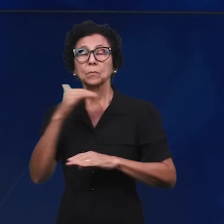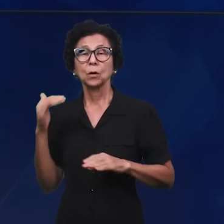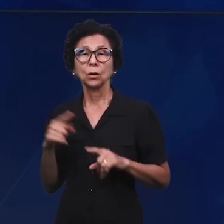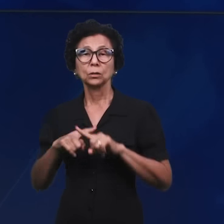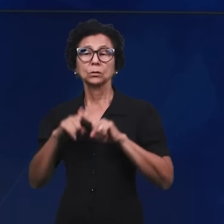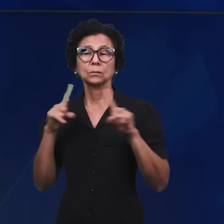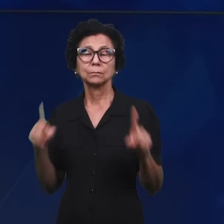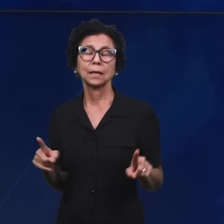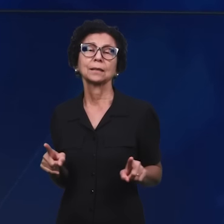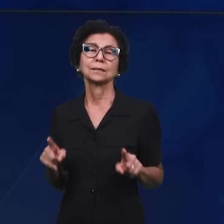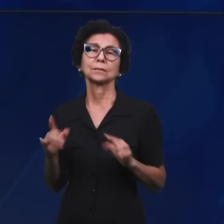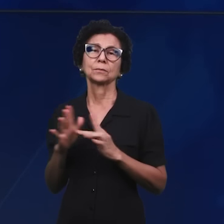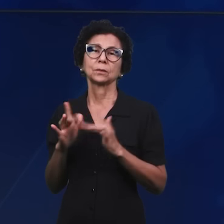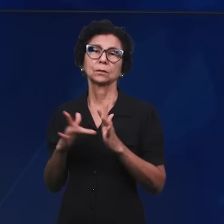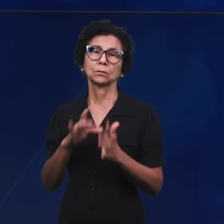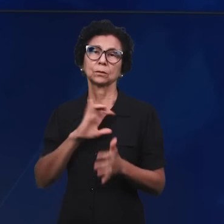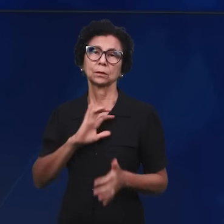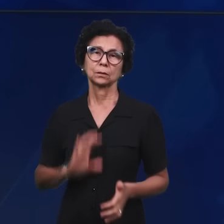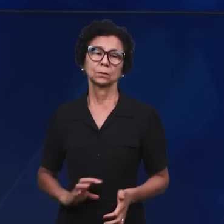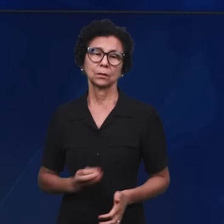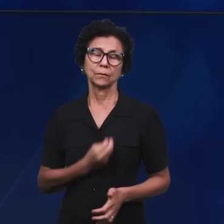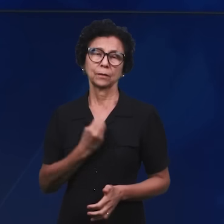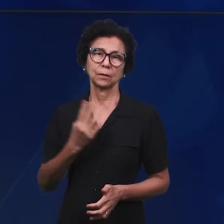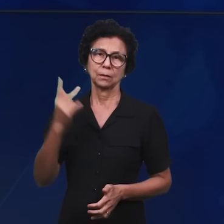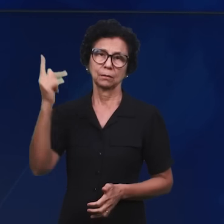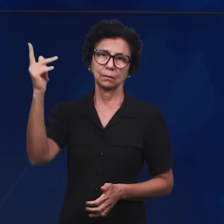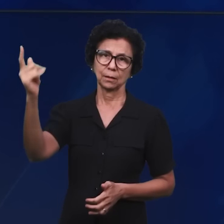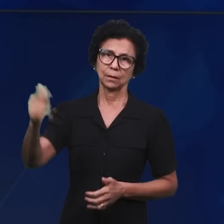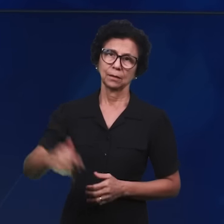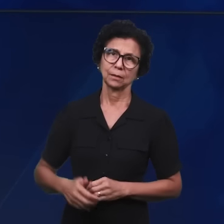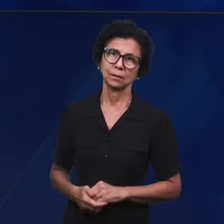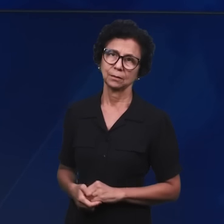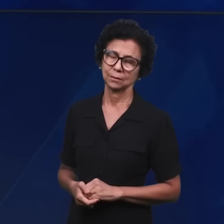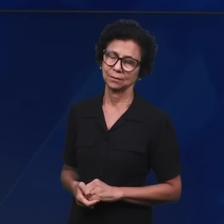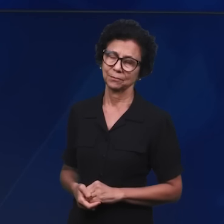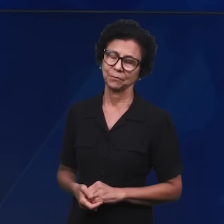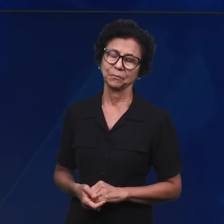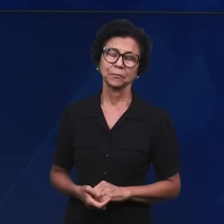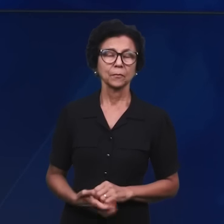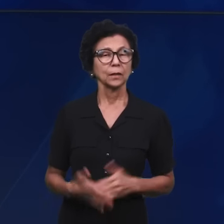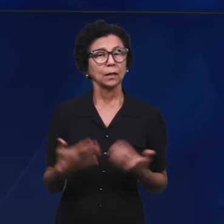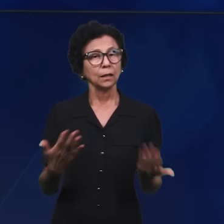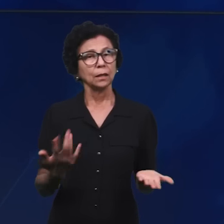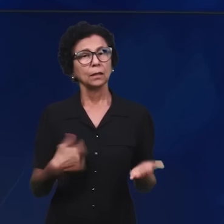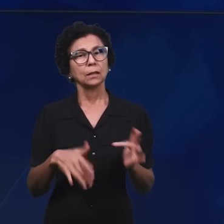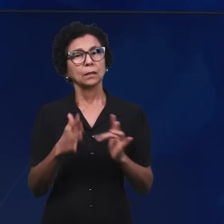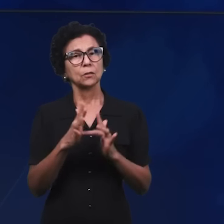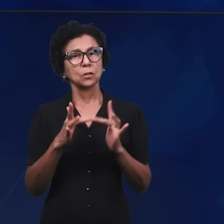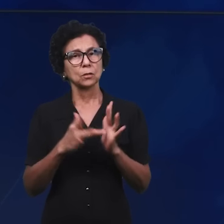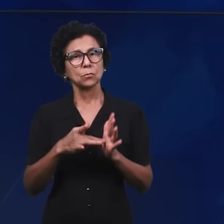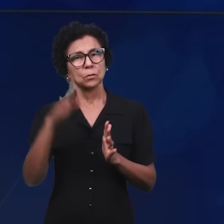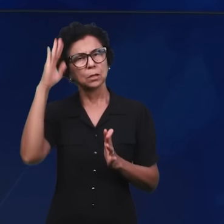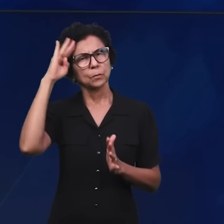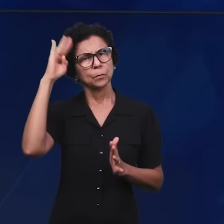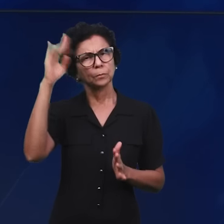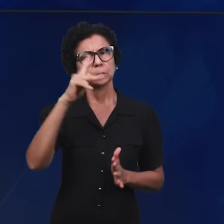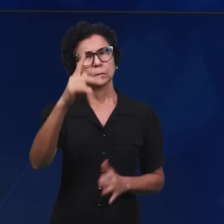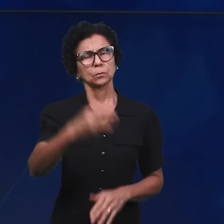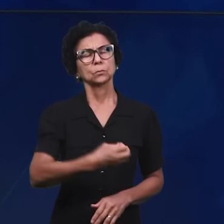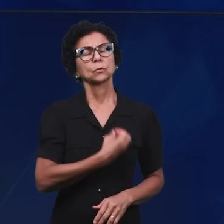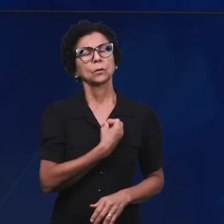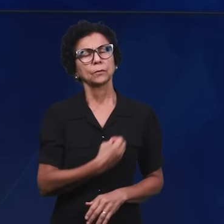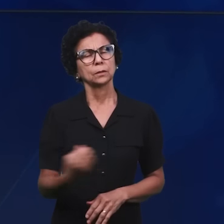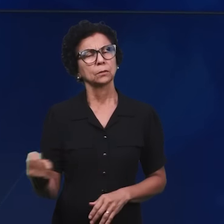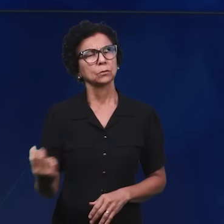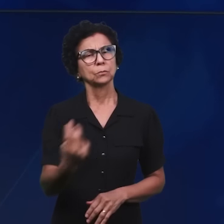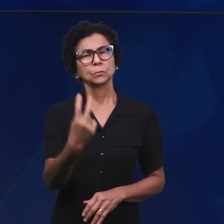eterna em Cristo Jesus. Que Jesus seja o seu tesouro, Que Jesus seja a sua pérola de grande preço